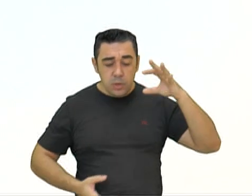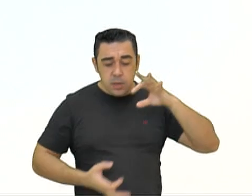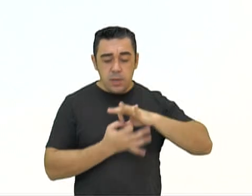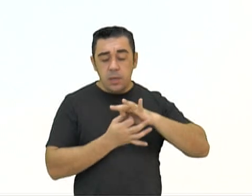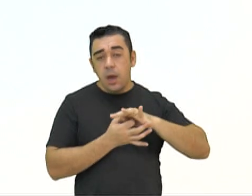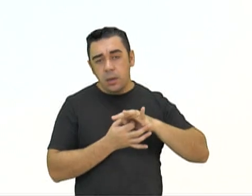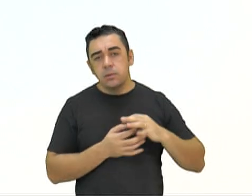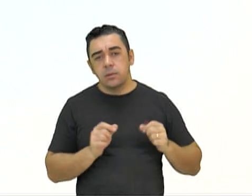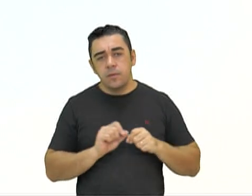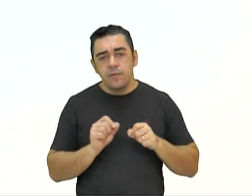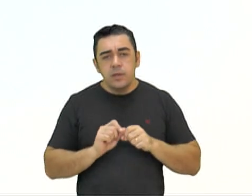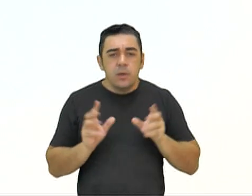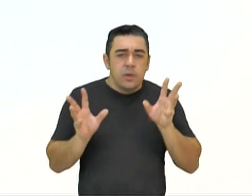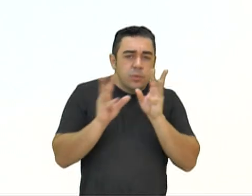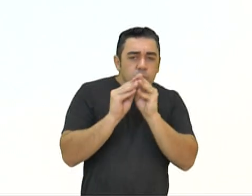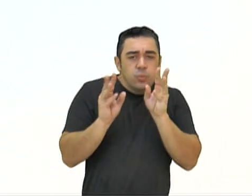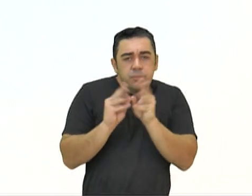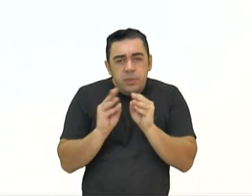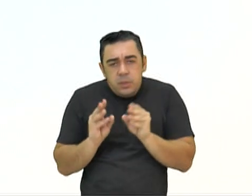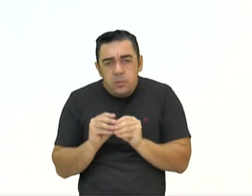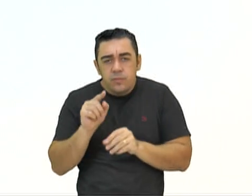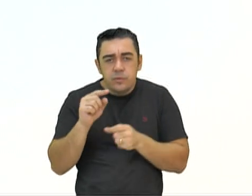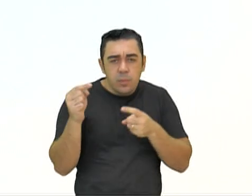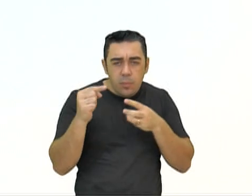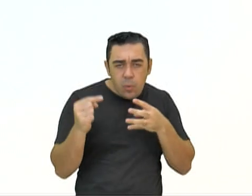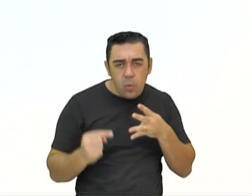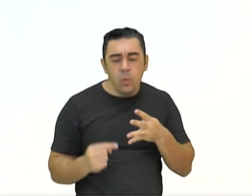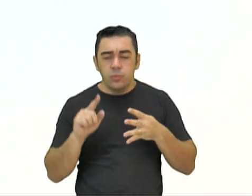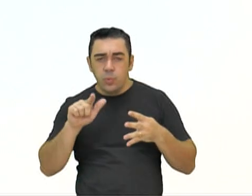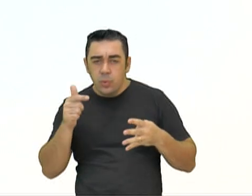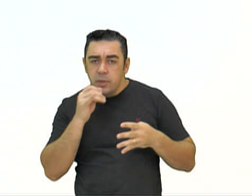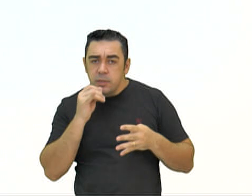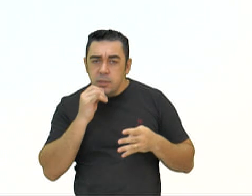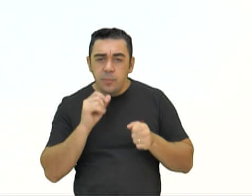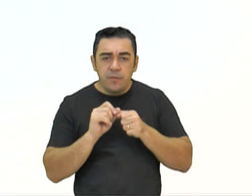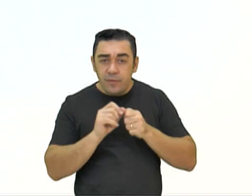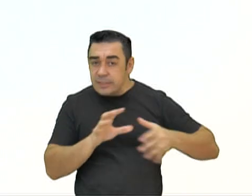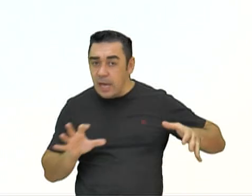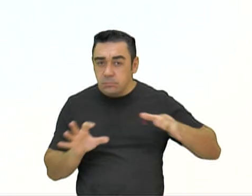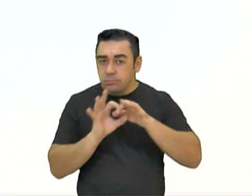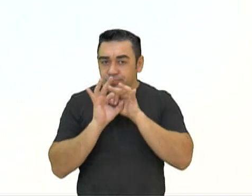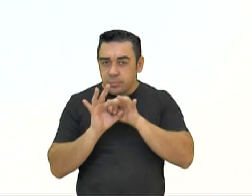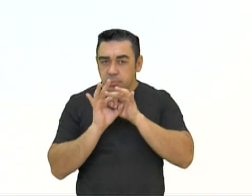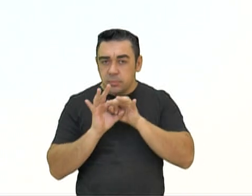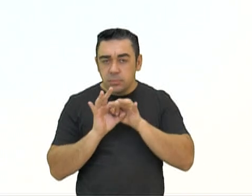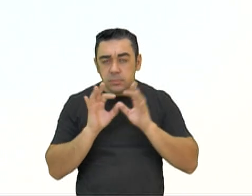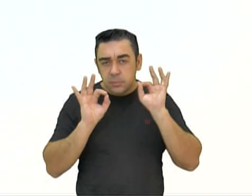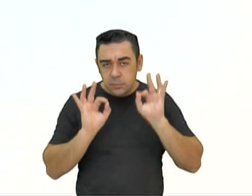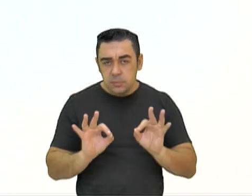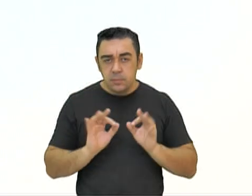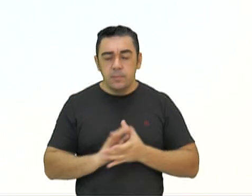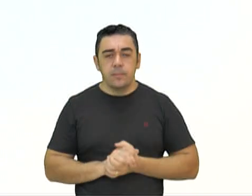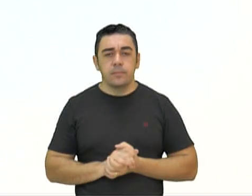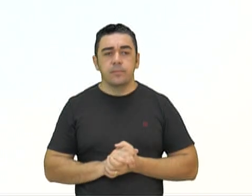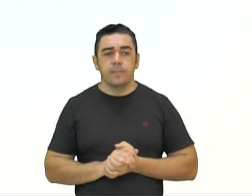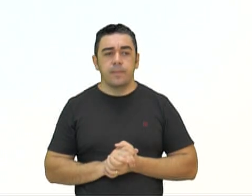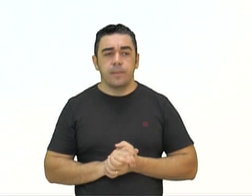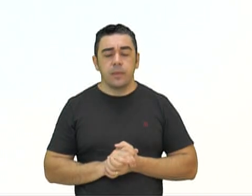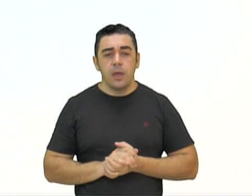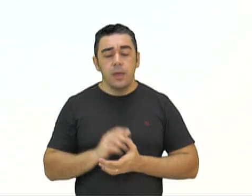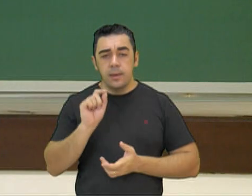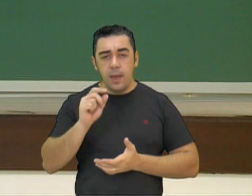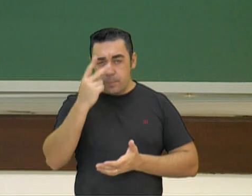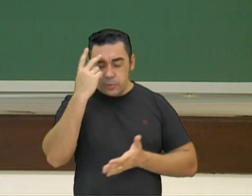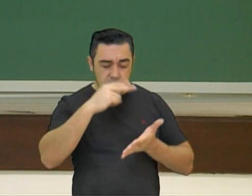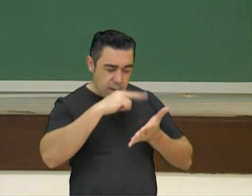ele traz, os pontos que você escolheu, os outros exemplos, né, você vai tentar amarrar tudo isso, né, e convencer o